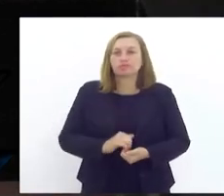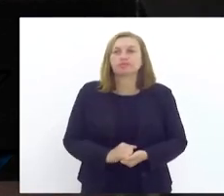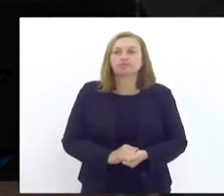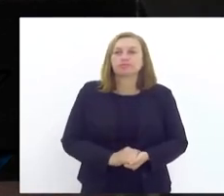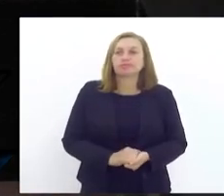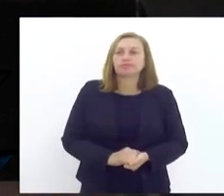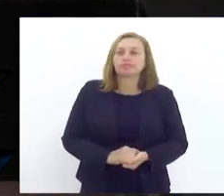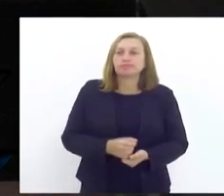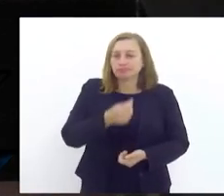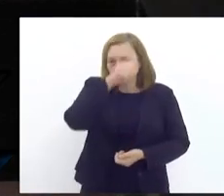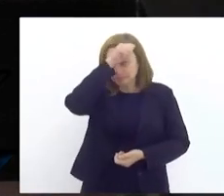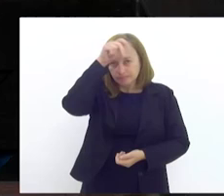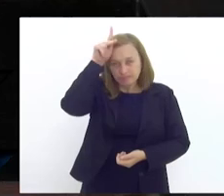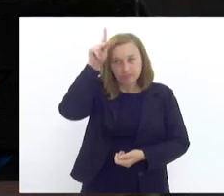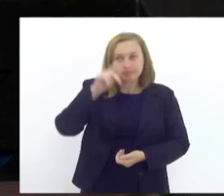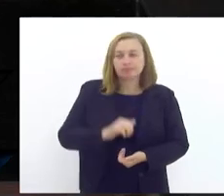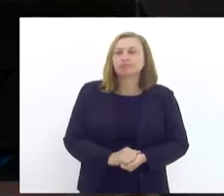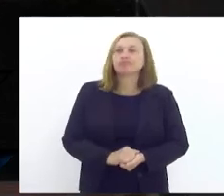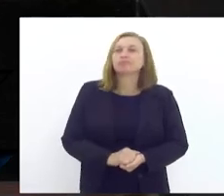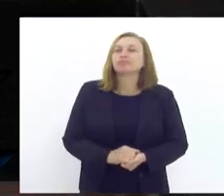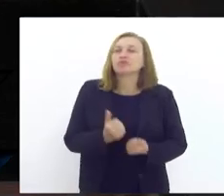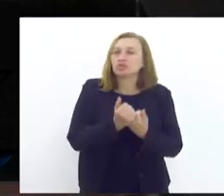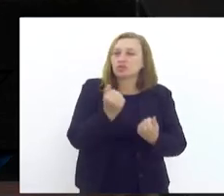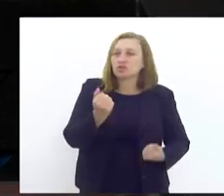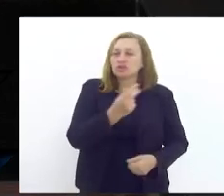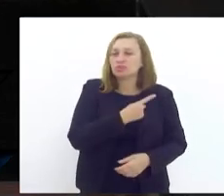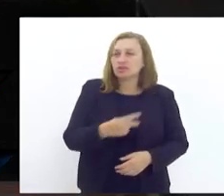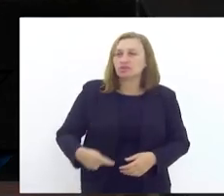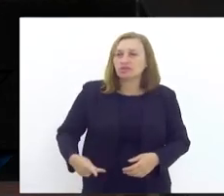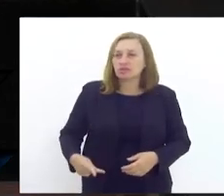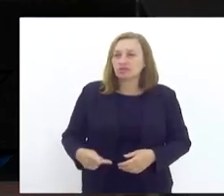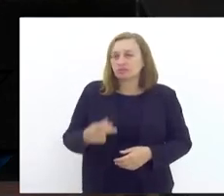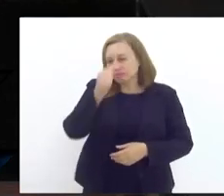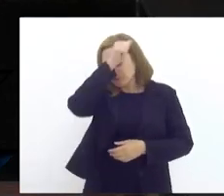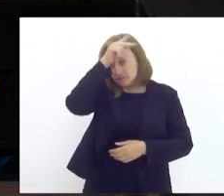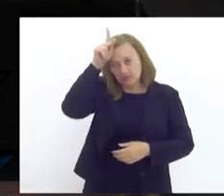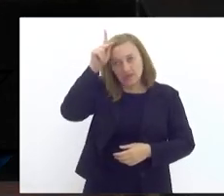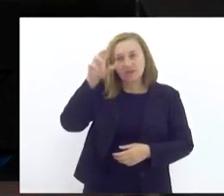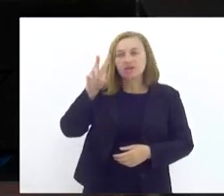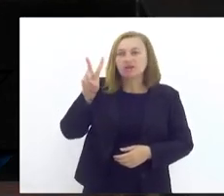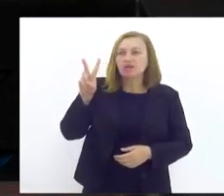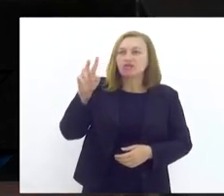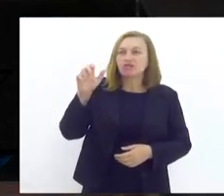desse Prefeito e do vice-prefeito Valdecir da Saúde